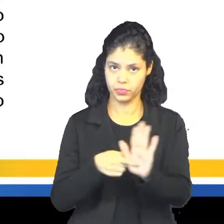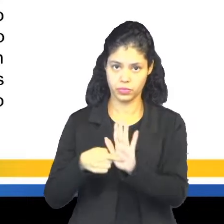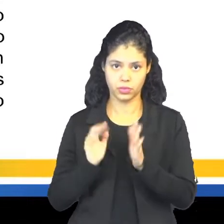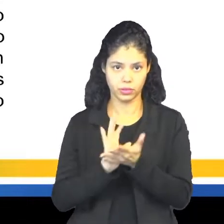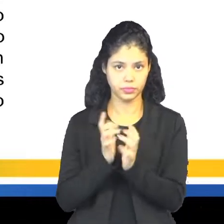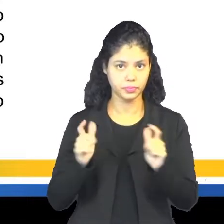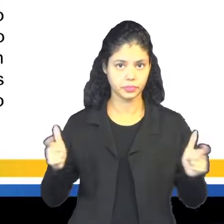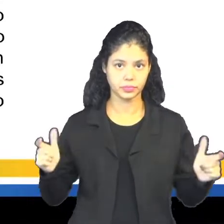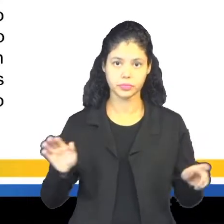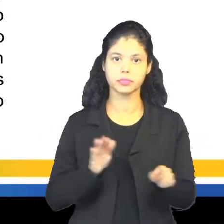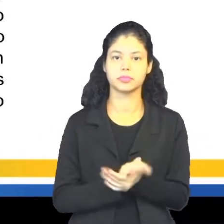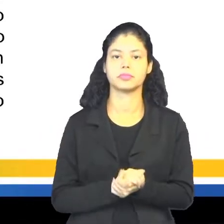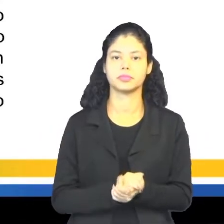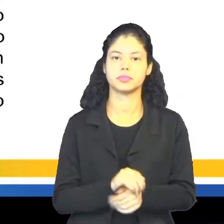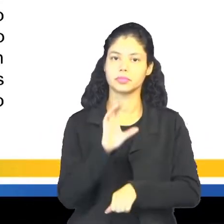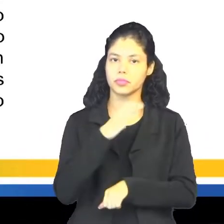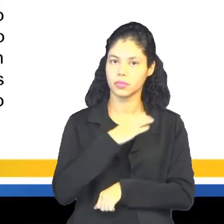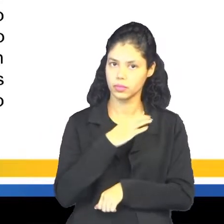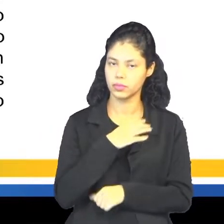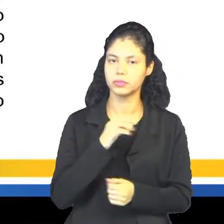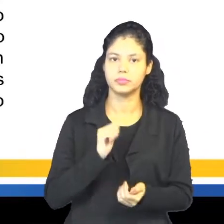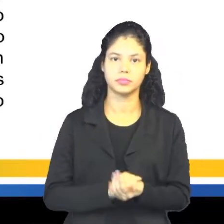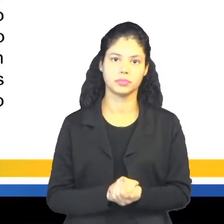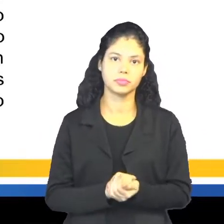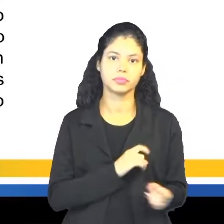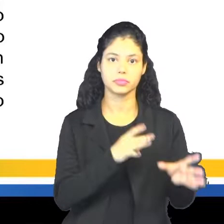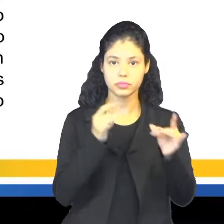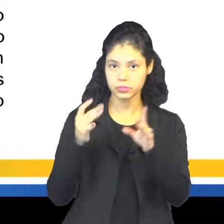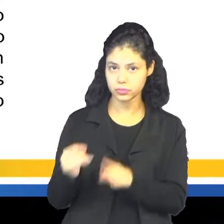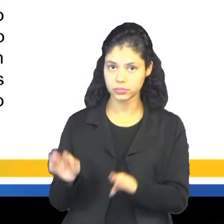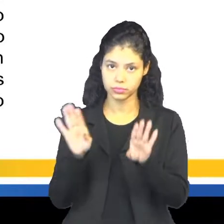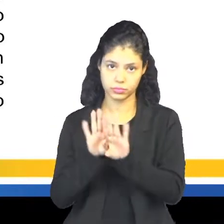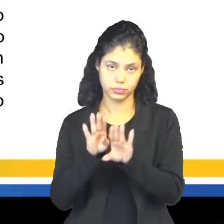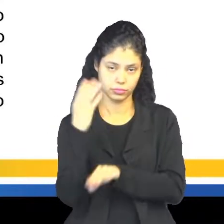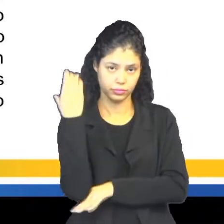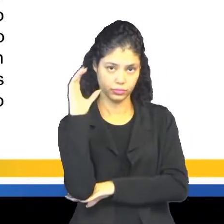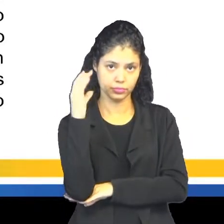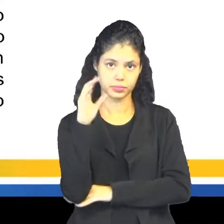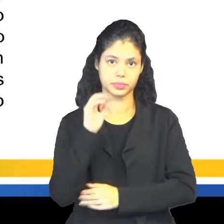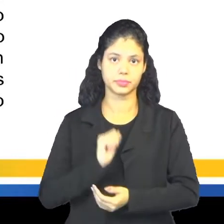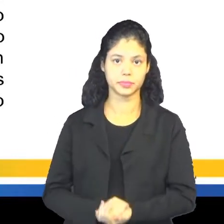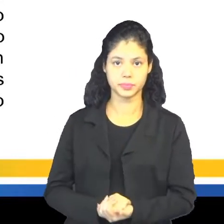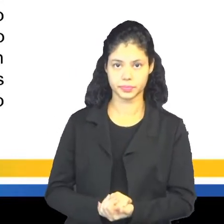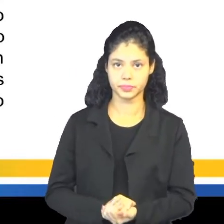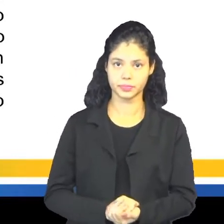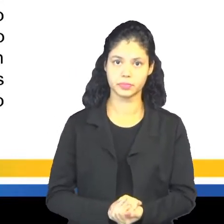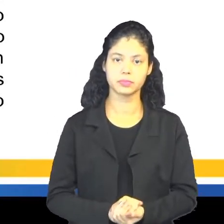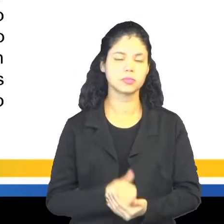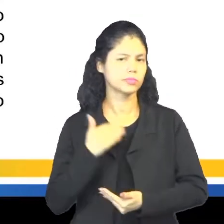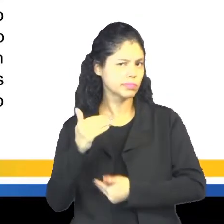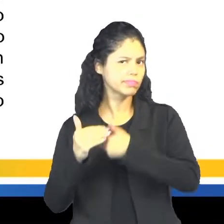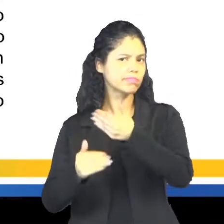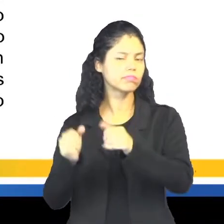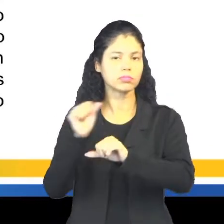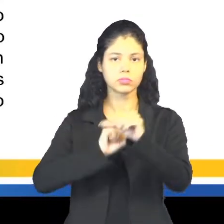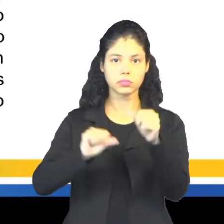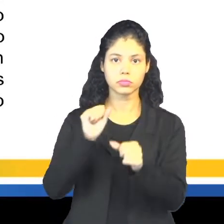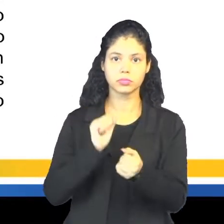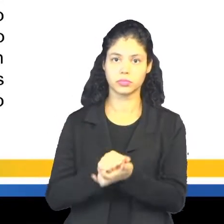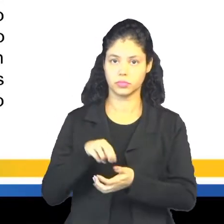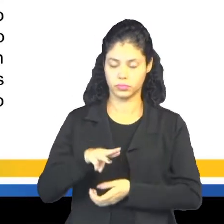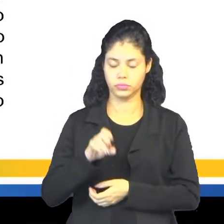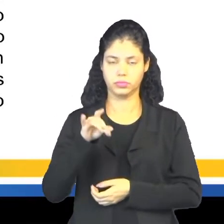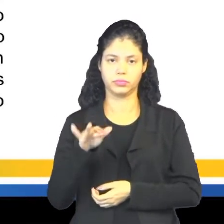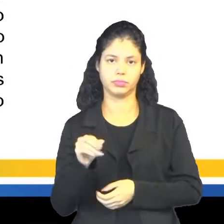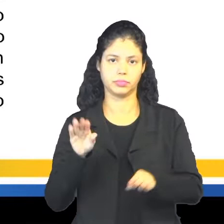das cidades, das atividades comerciais e da ciência. Foi em meio a essas mudanças que as monarquias